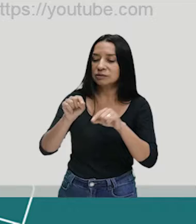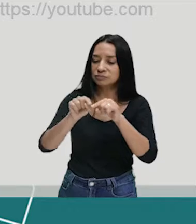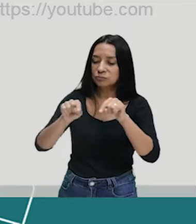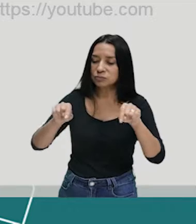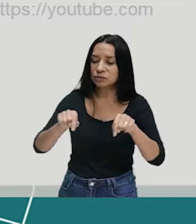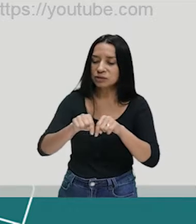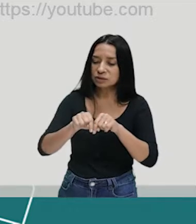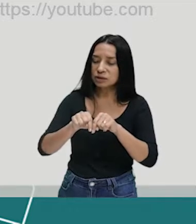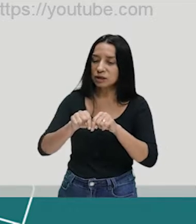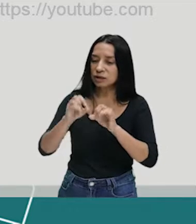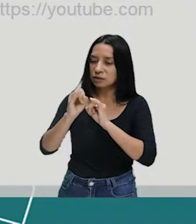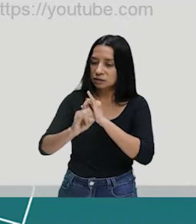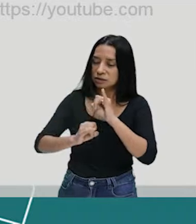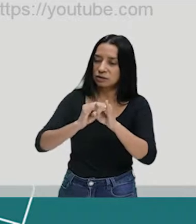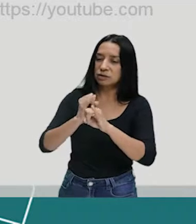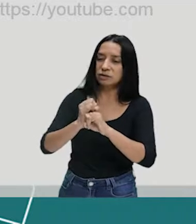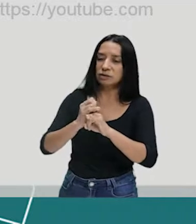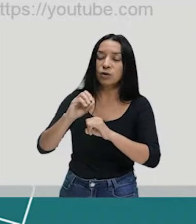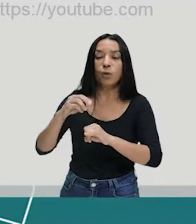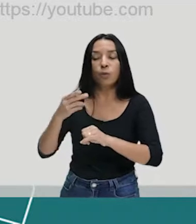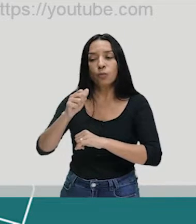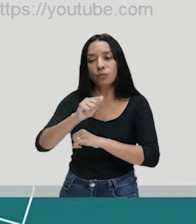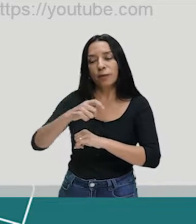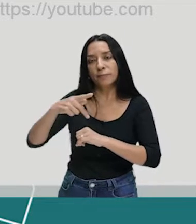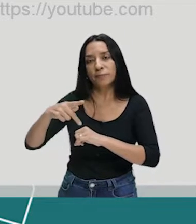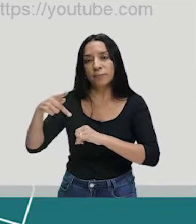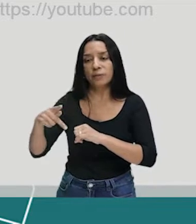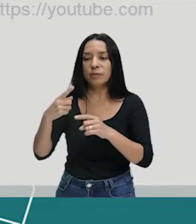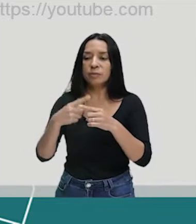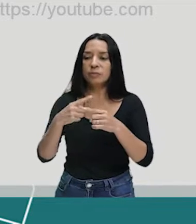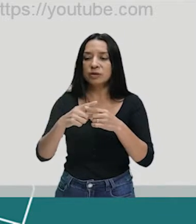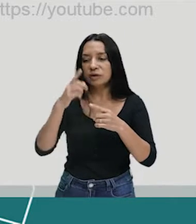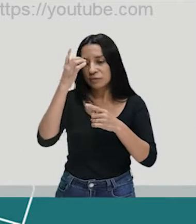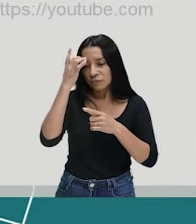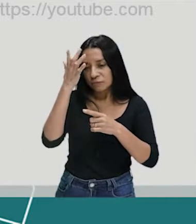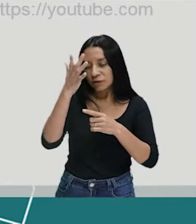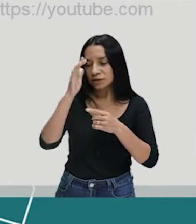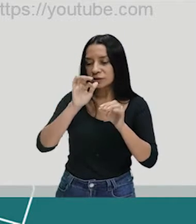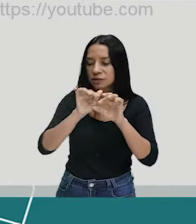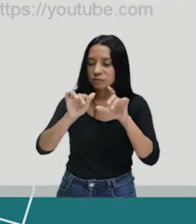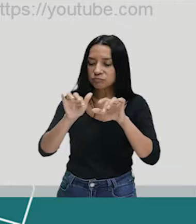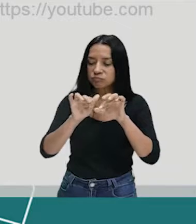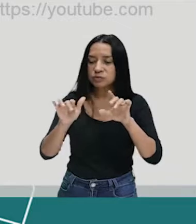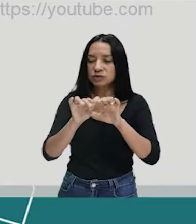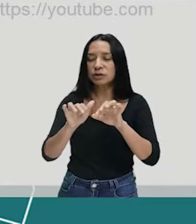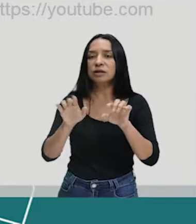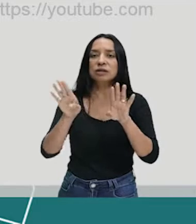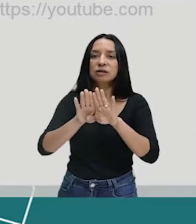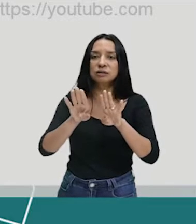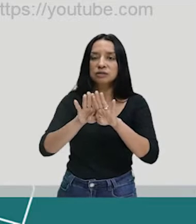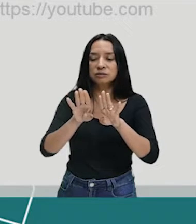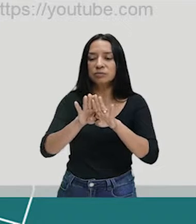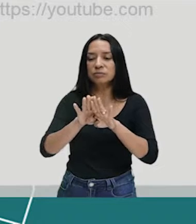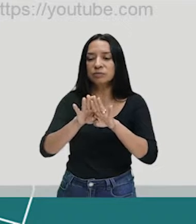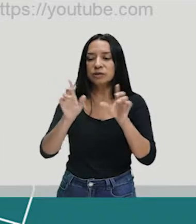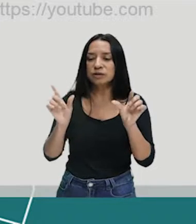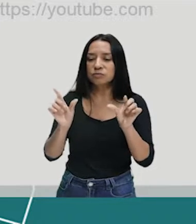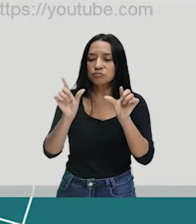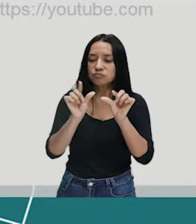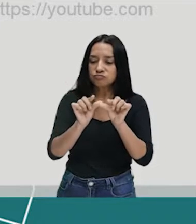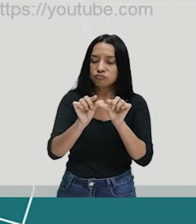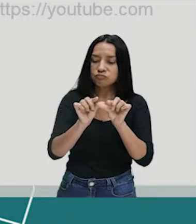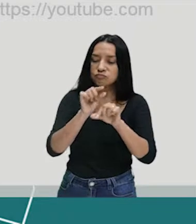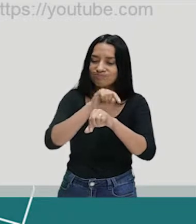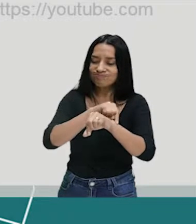ou mesmo nos aplicativos porque elas são fáceis de serem digitadas e ao mesmo tempo elas economizam